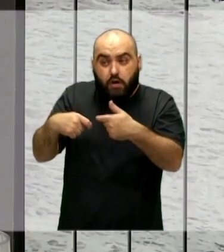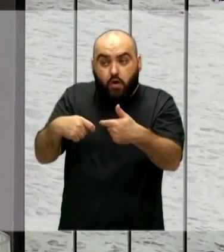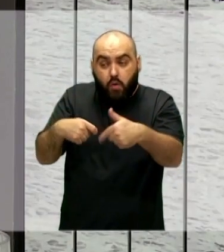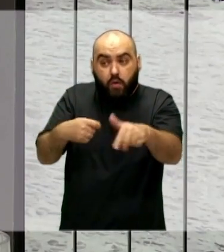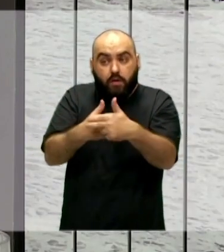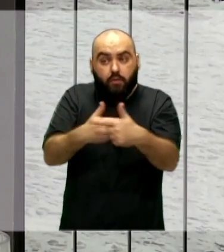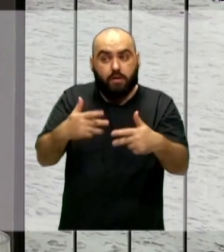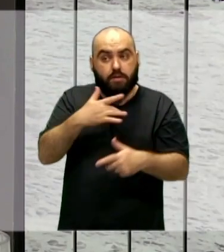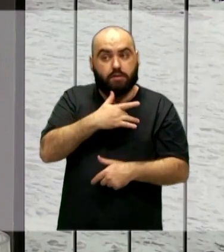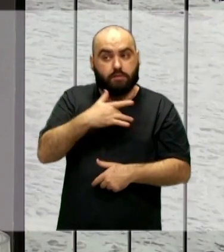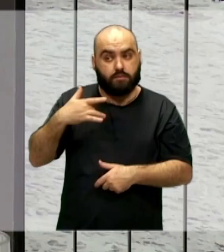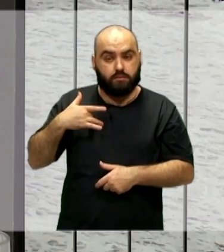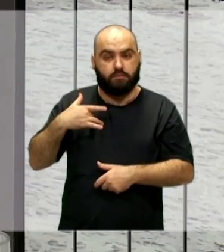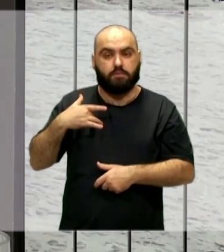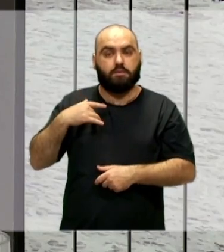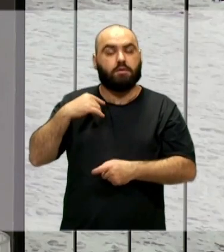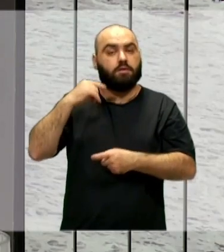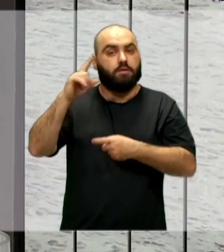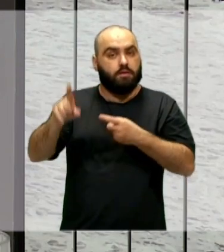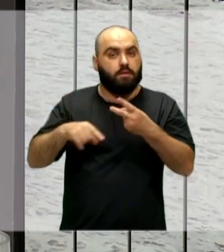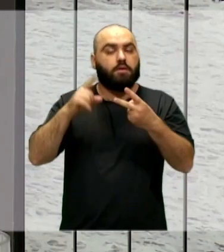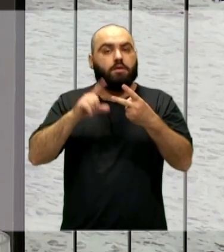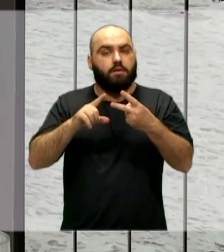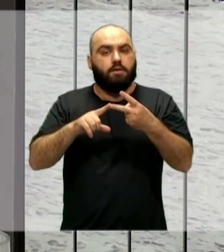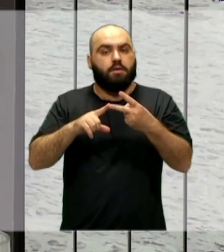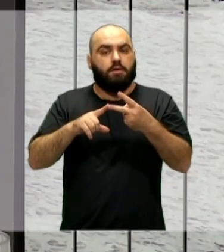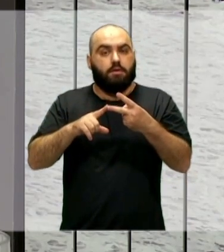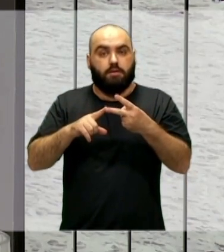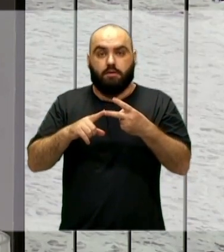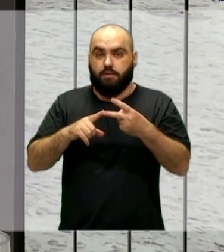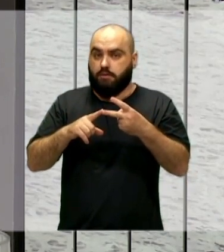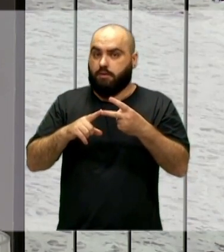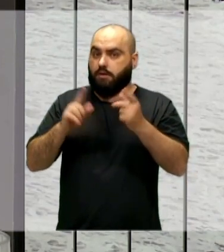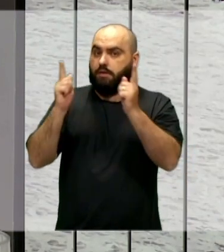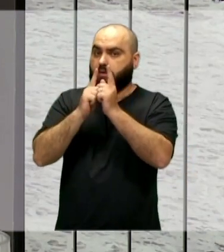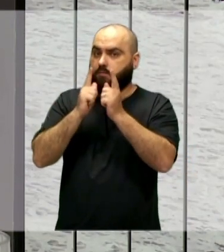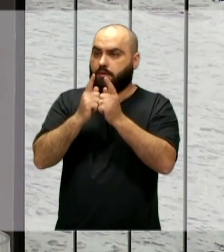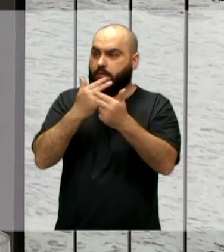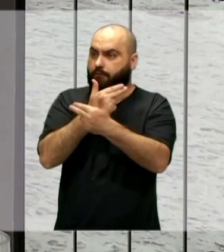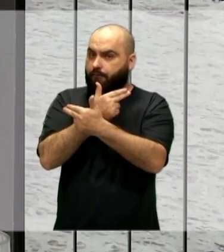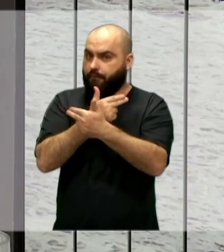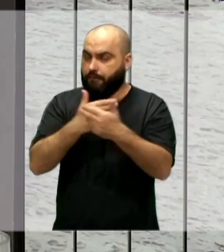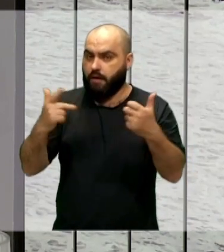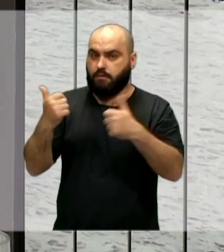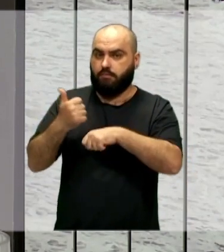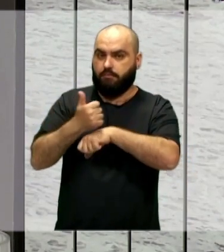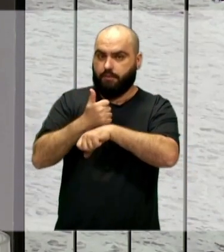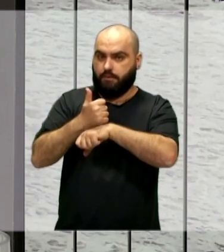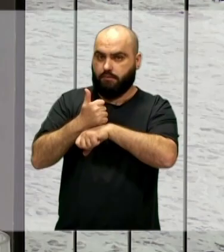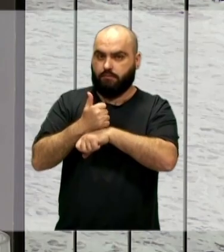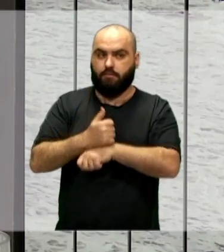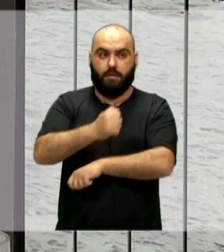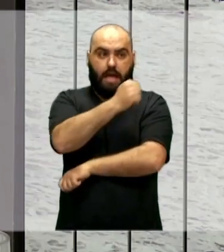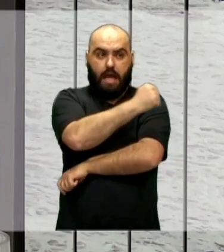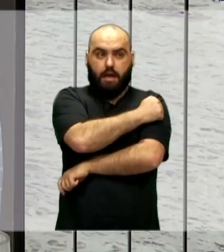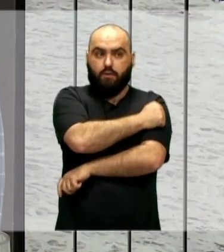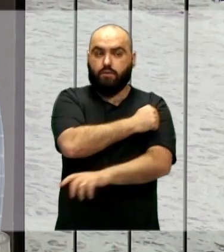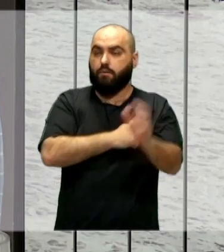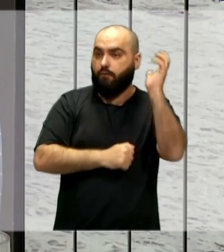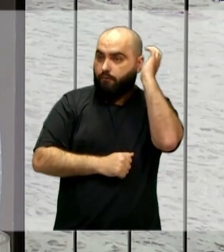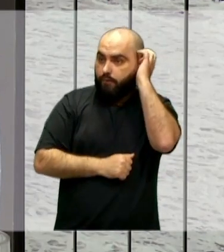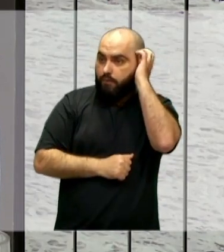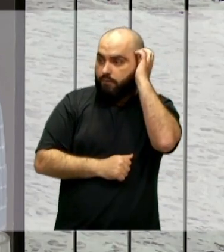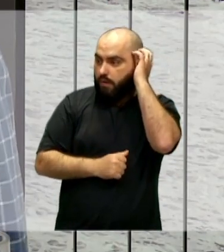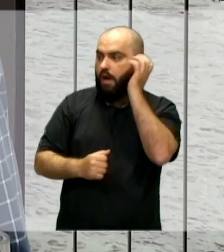na sequência é realizado um atendimento interprofissional, onde entram na sala alunos de fonoaudiologia e alunos